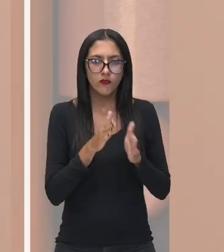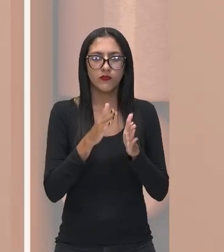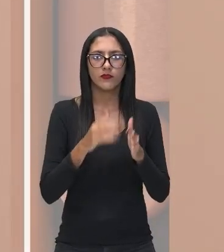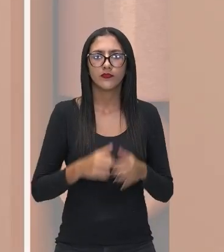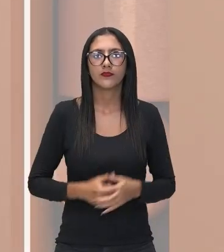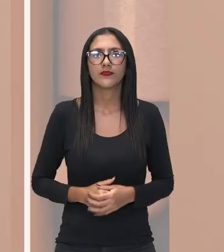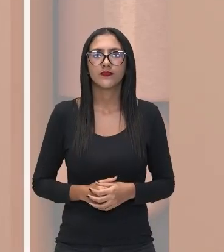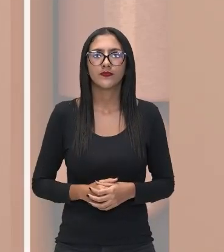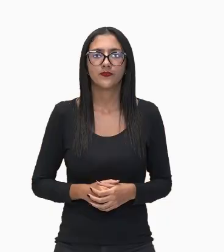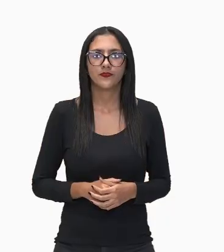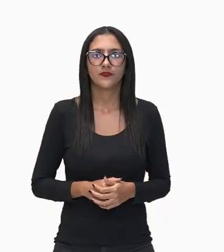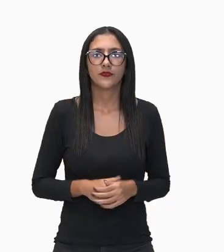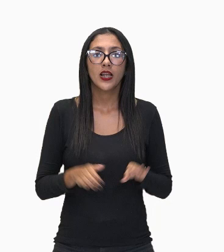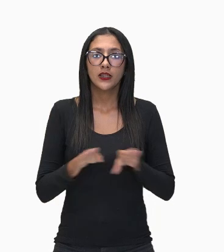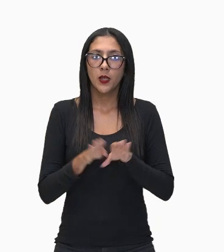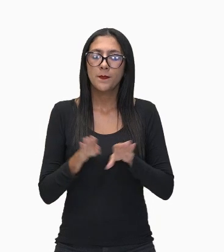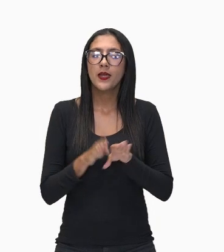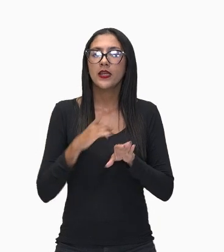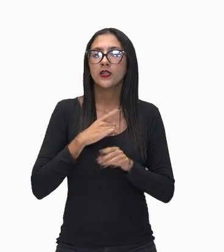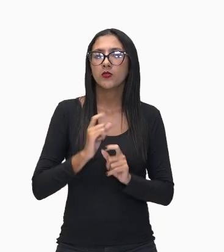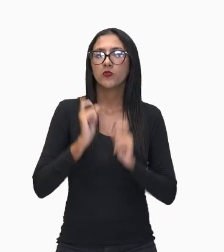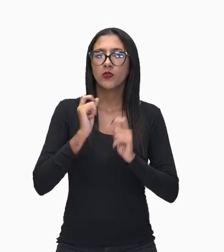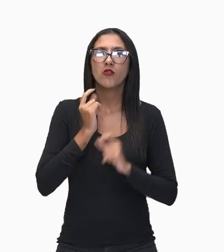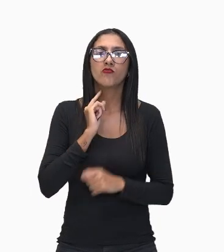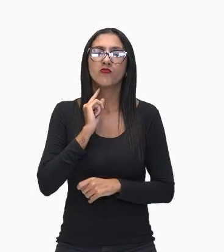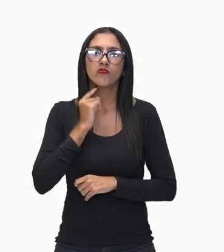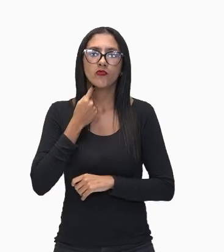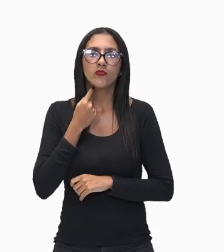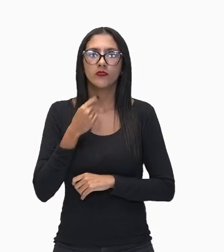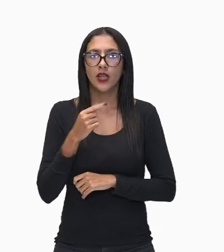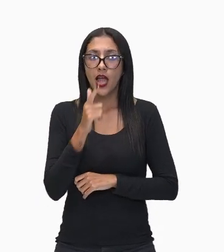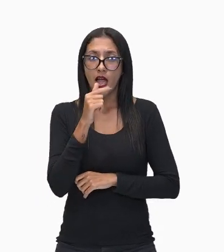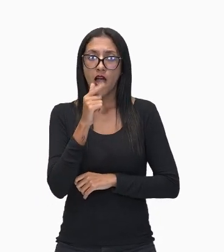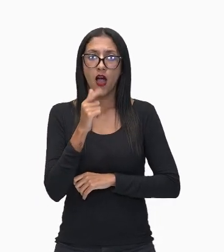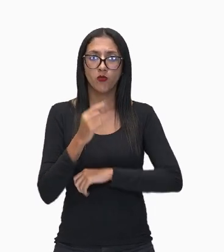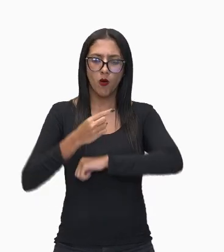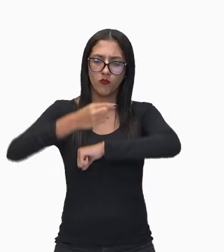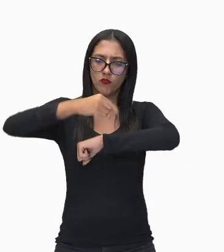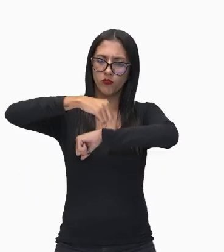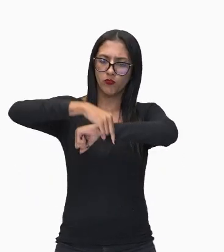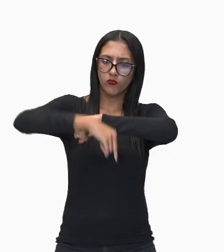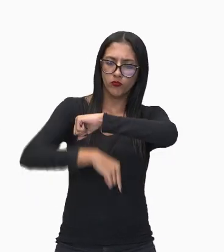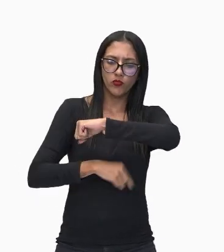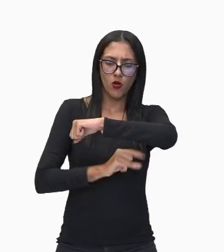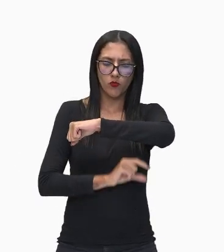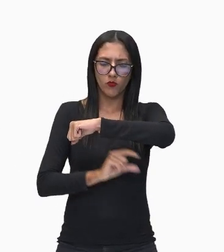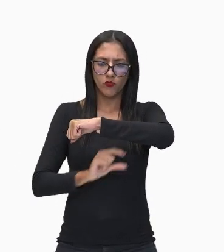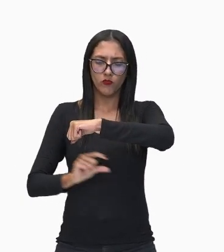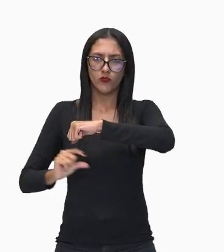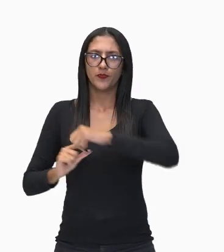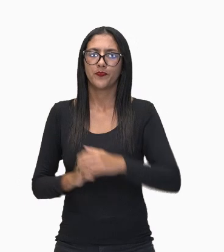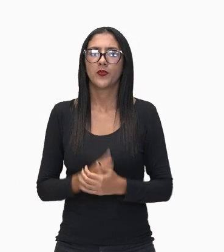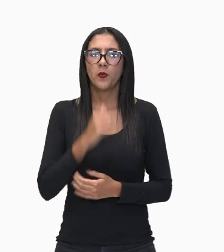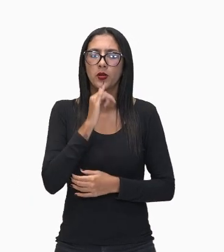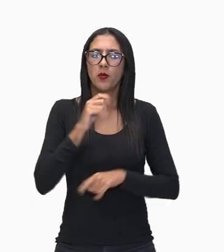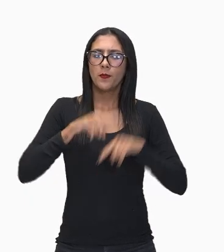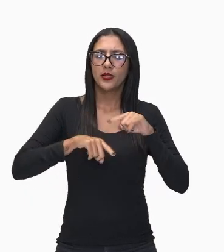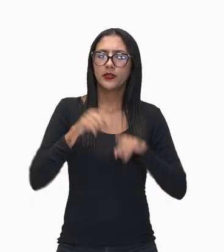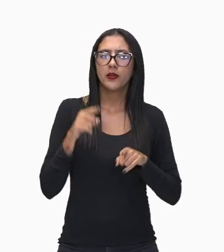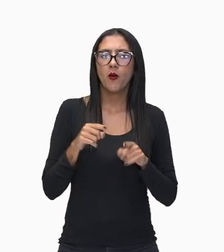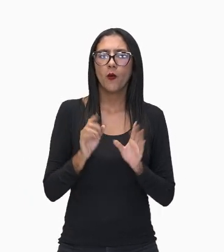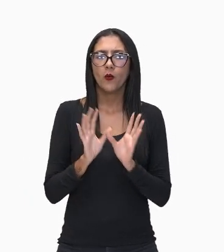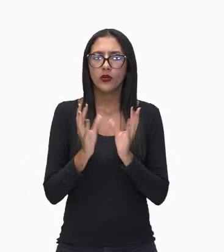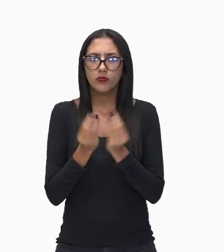Temos também a poluição das águas subterrâneas, né, que ocorre quando substâncias químicas,